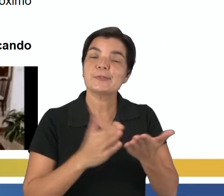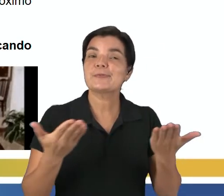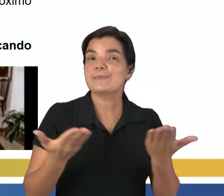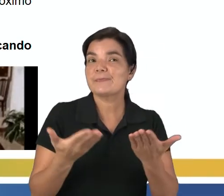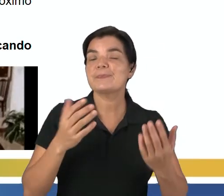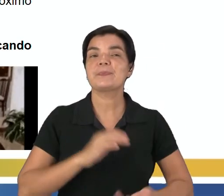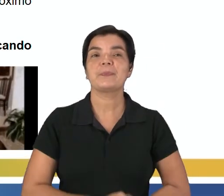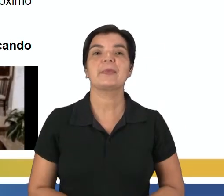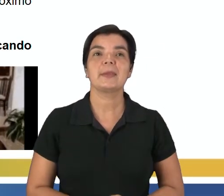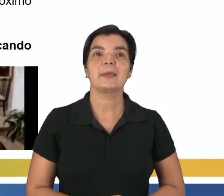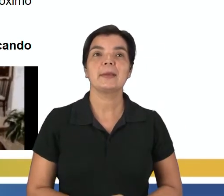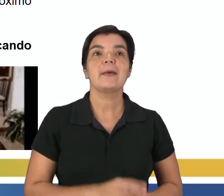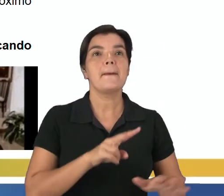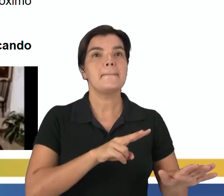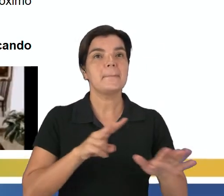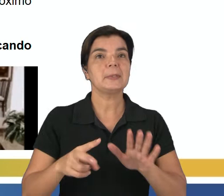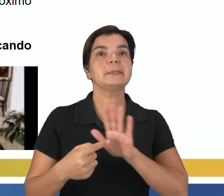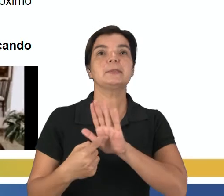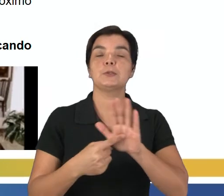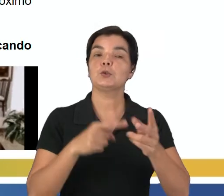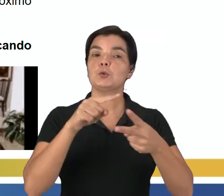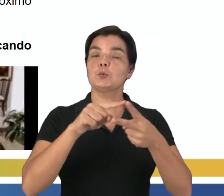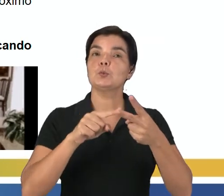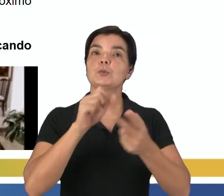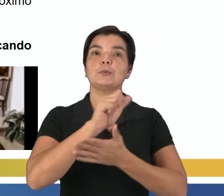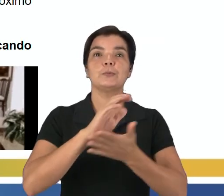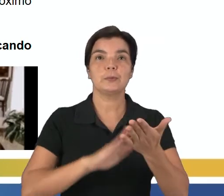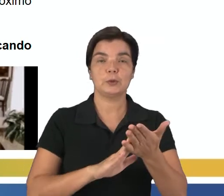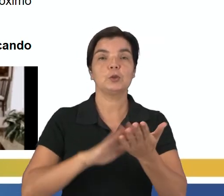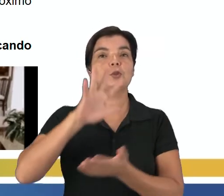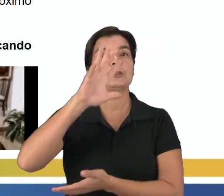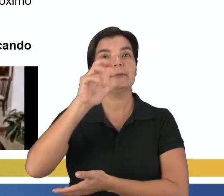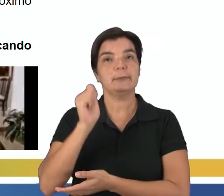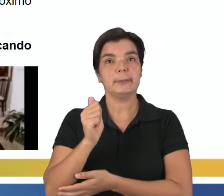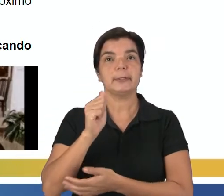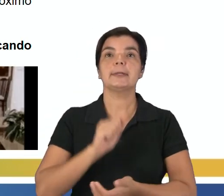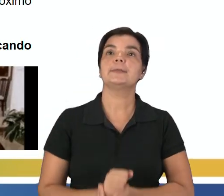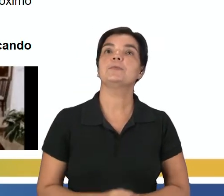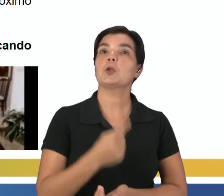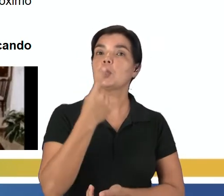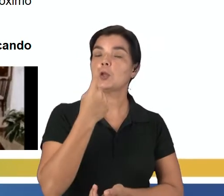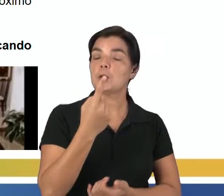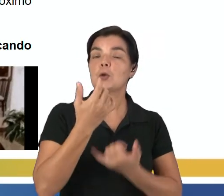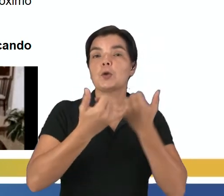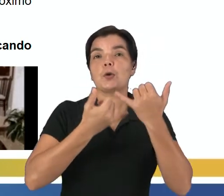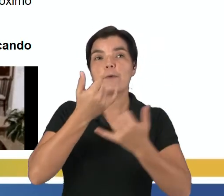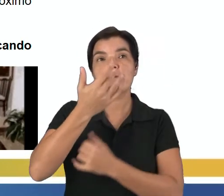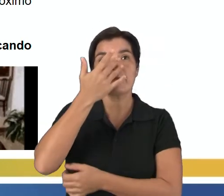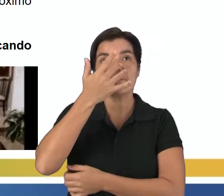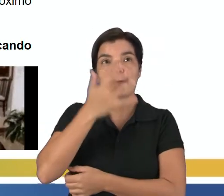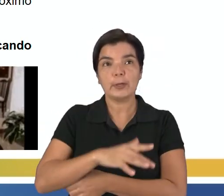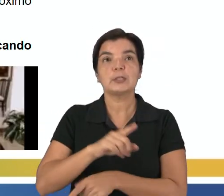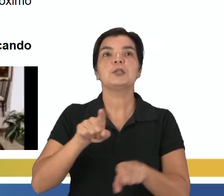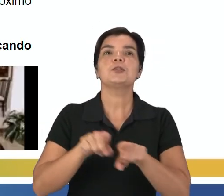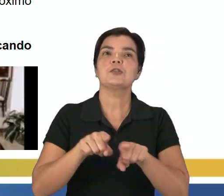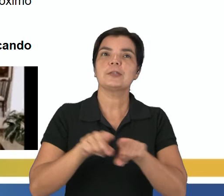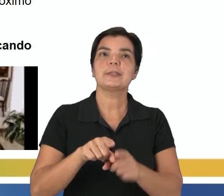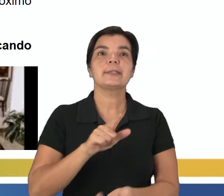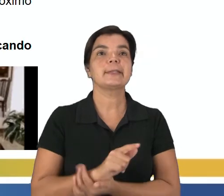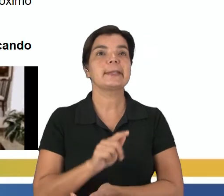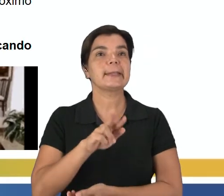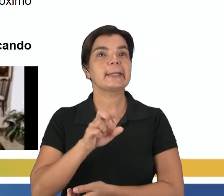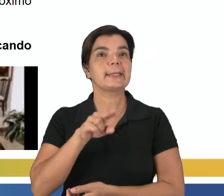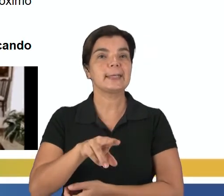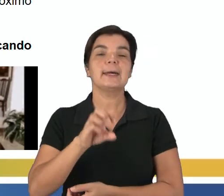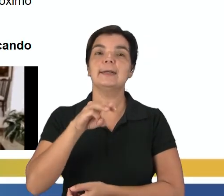de hoje, né? Para essa semana apresentaremos duas atividades de origem africana. A brincadeira infantil muito divertida